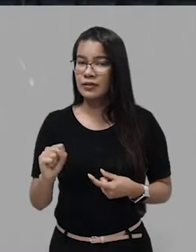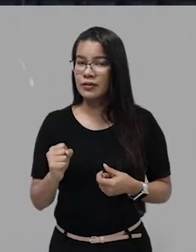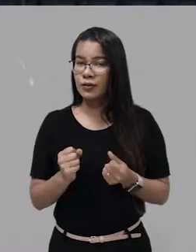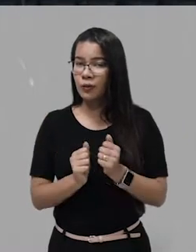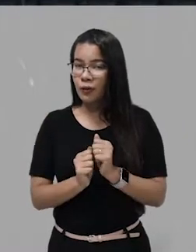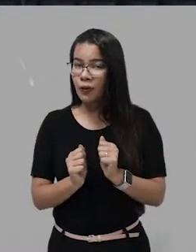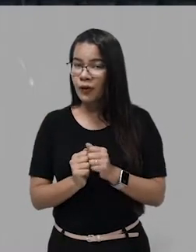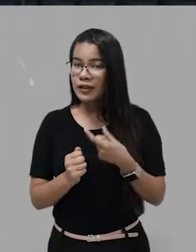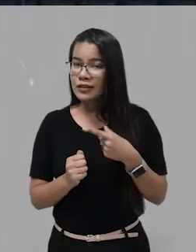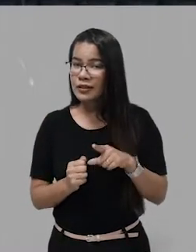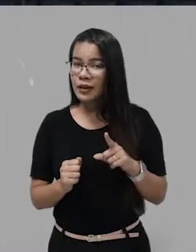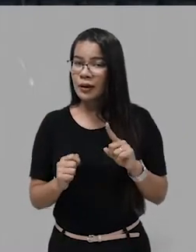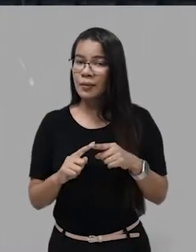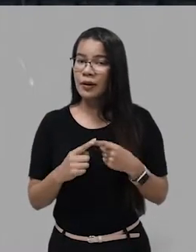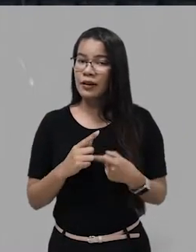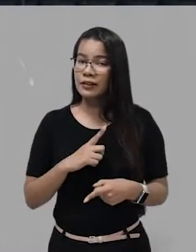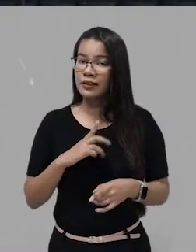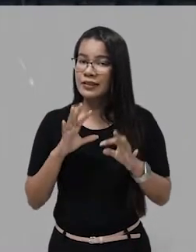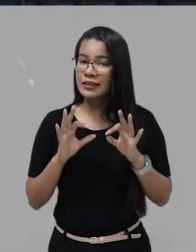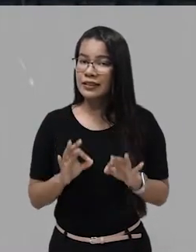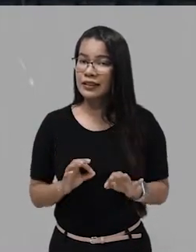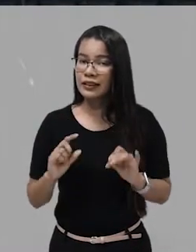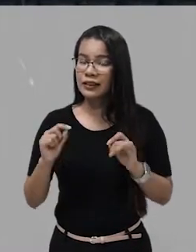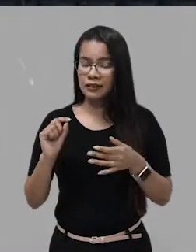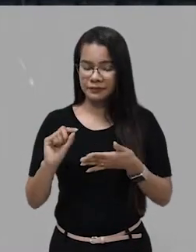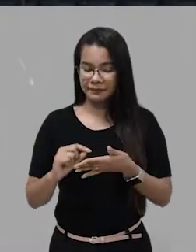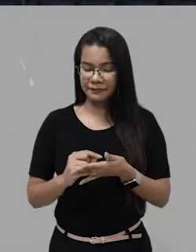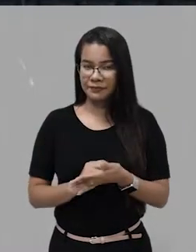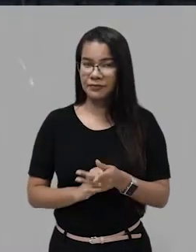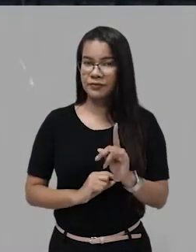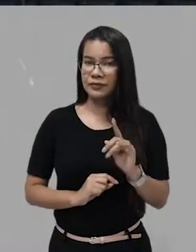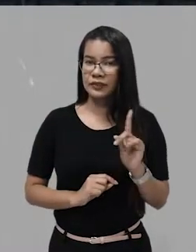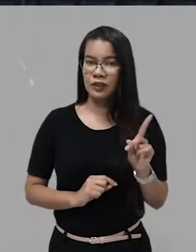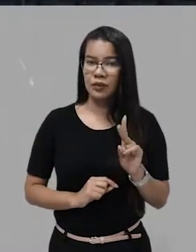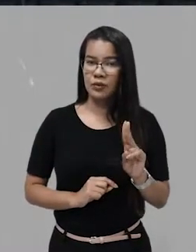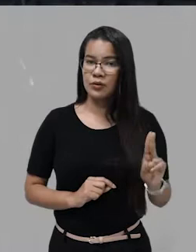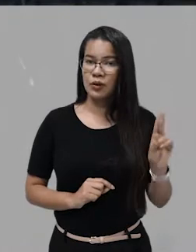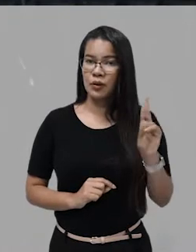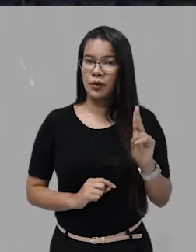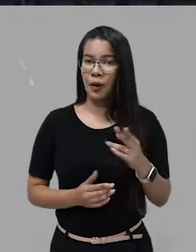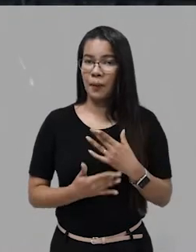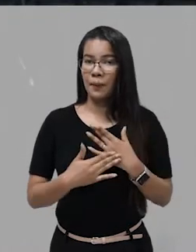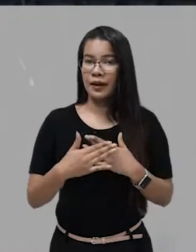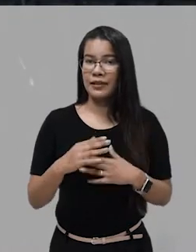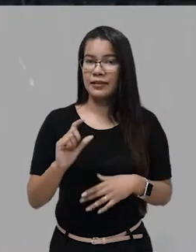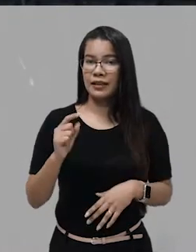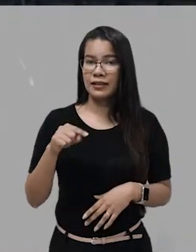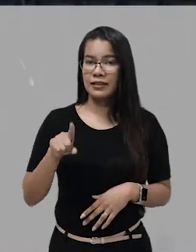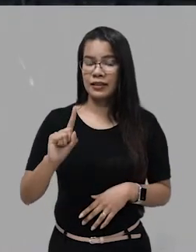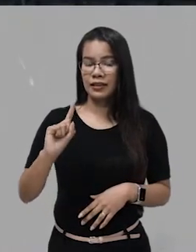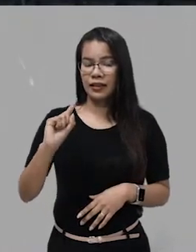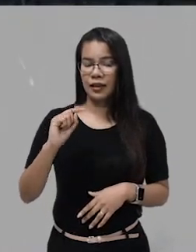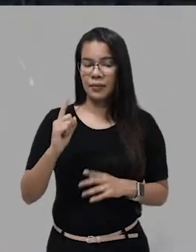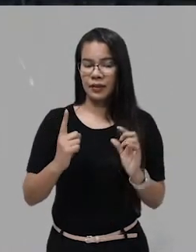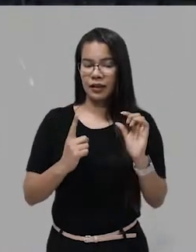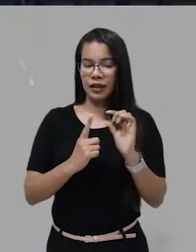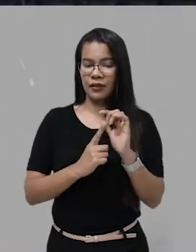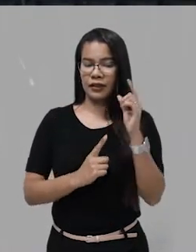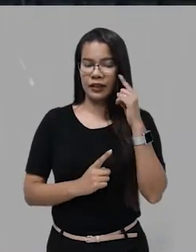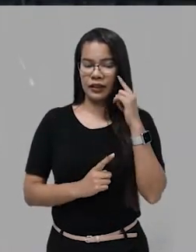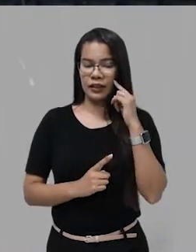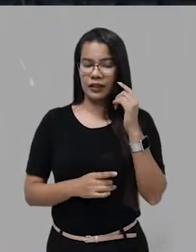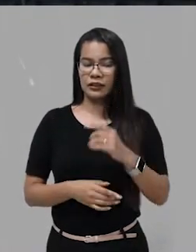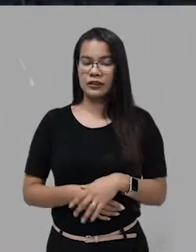que durante os registros escritos de vocês já não colocam mais acento na palavra ideia. Espero que sim, né?